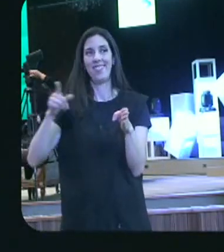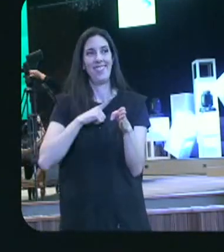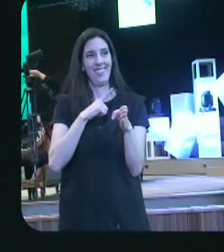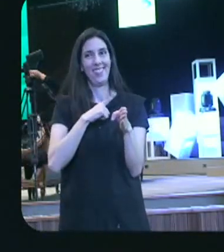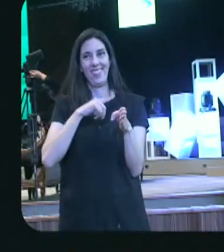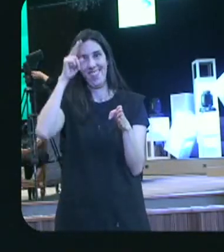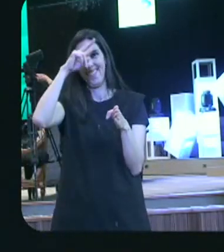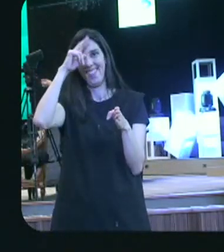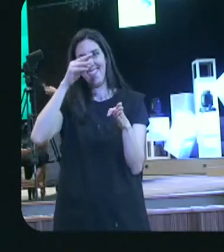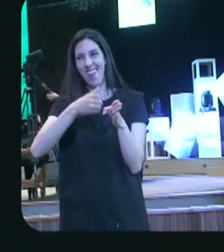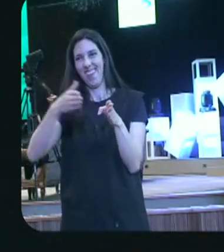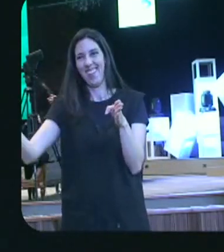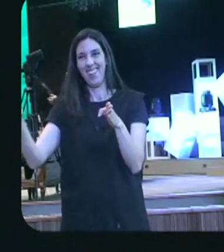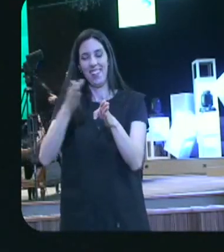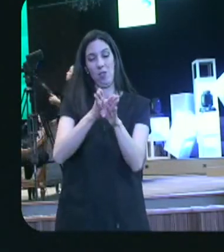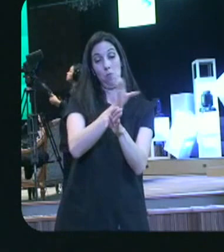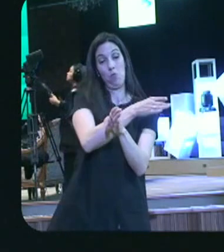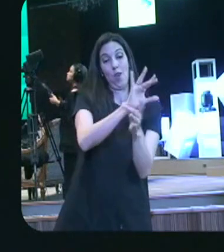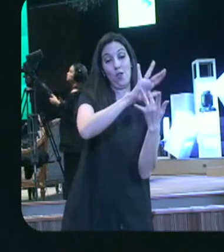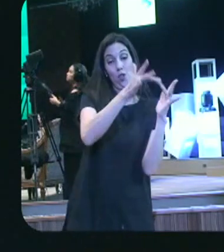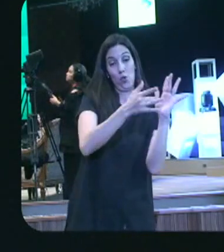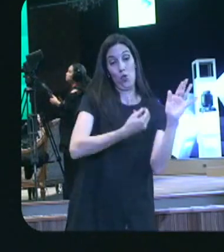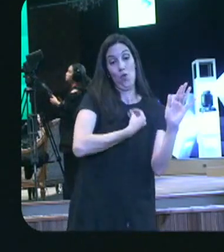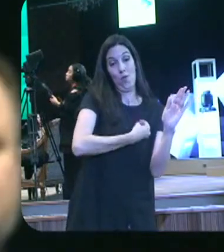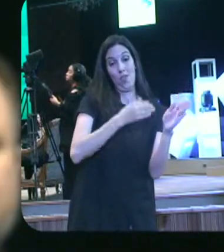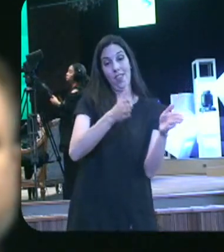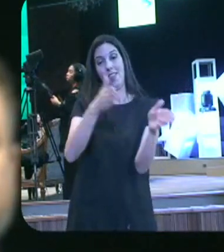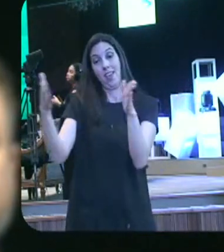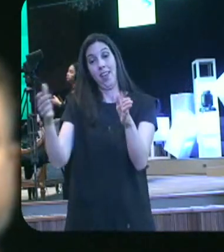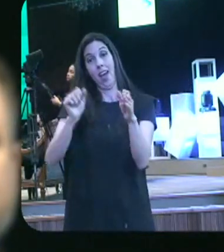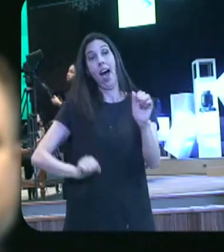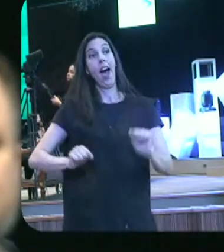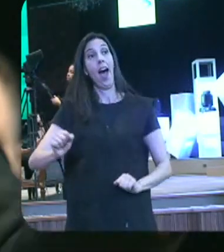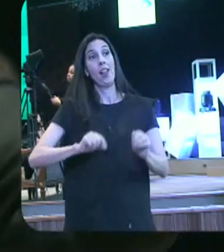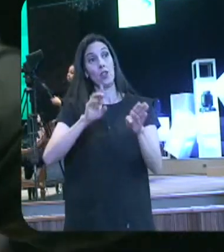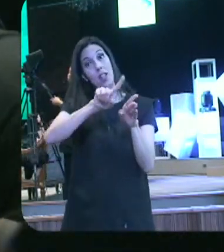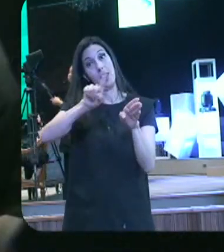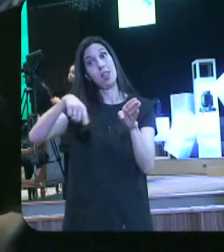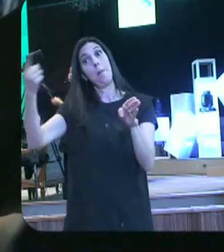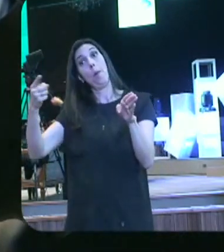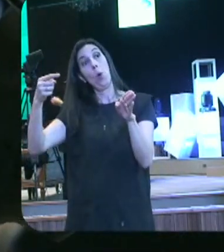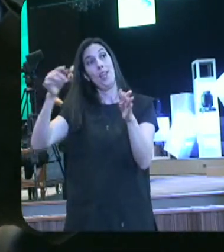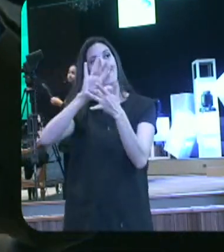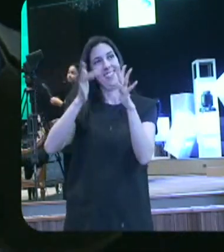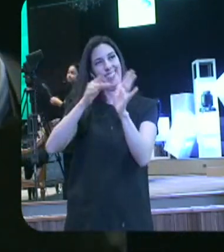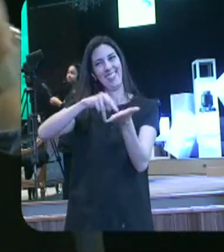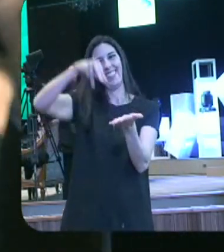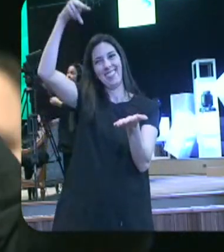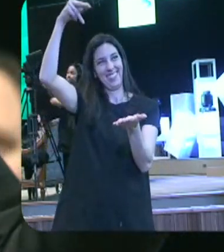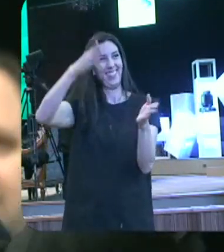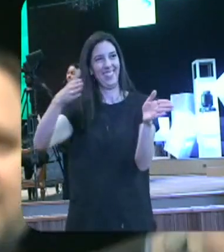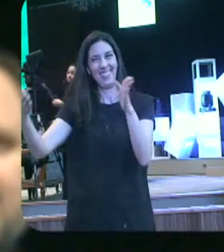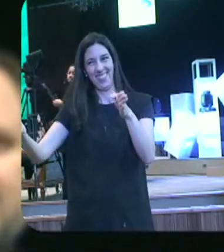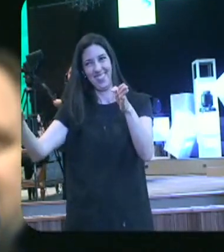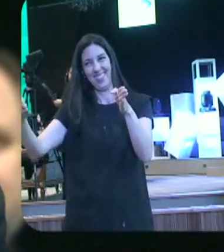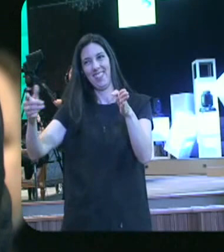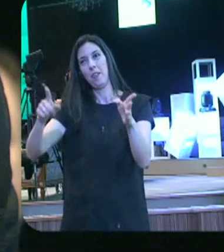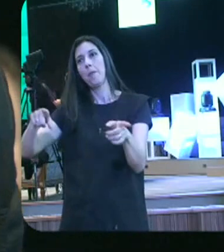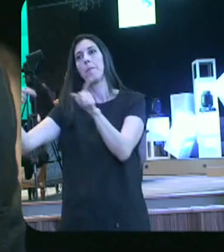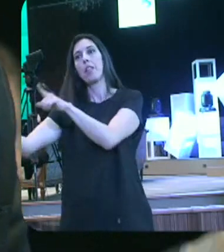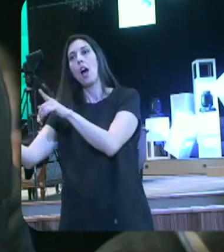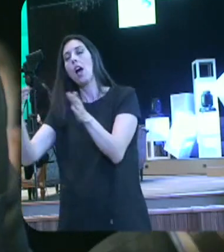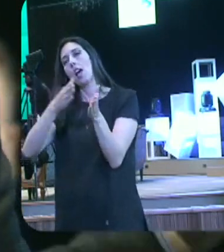E depois você continua lendo até o final do Novo Testamento. Quando você terminar de ler todo o Novo Testamento, você começa a ler o